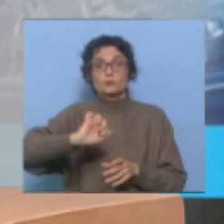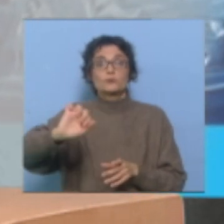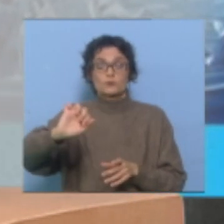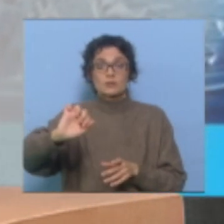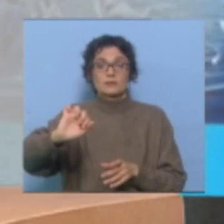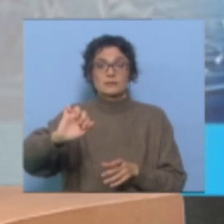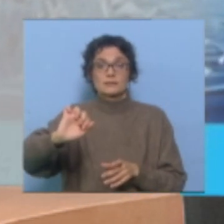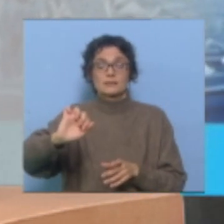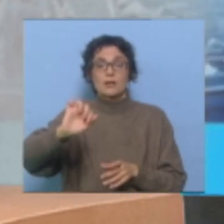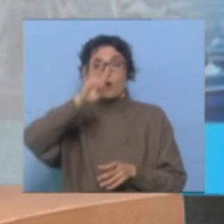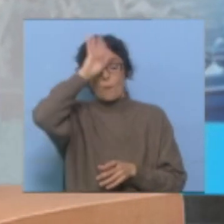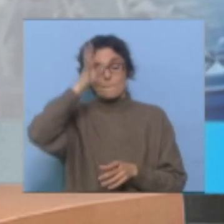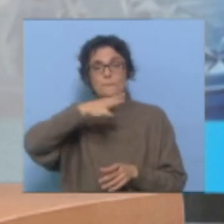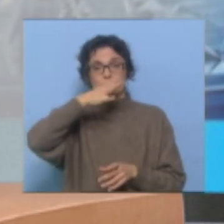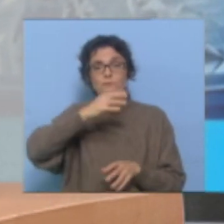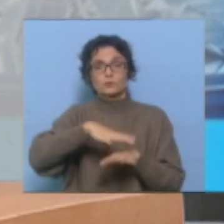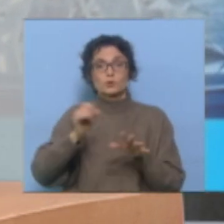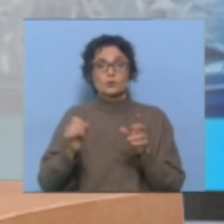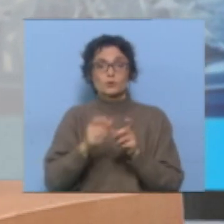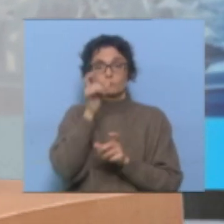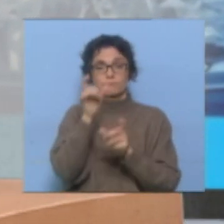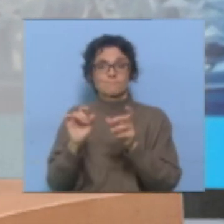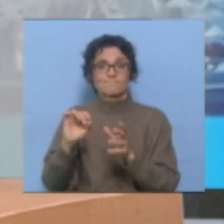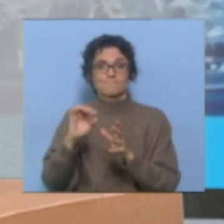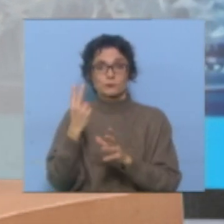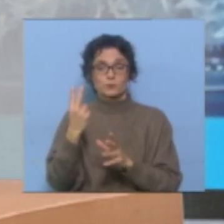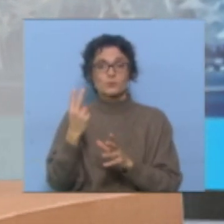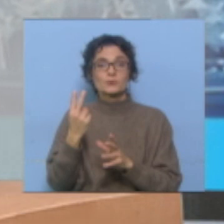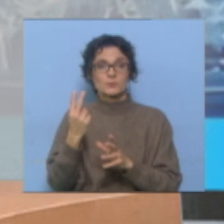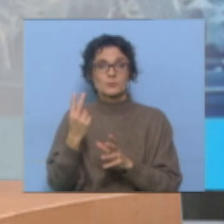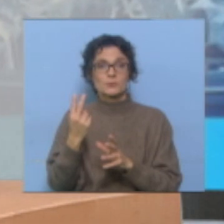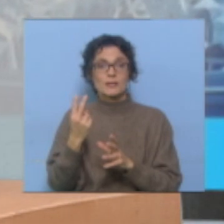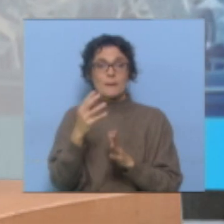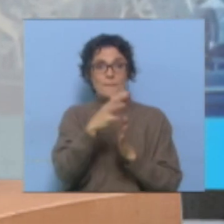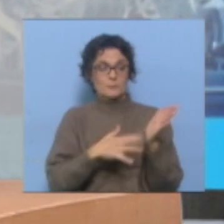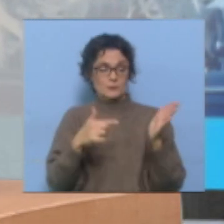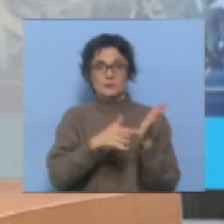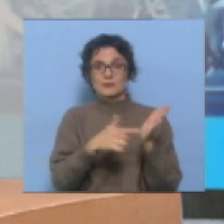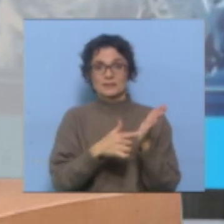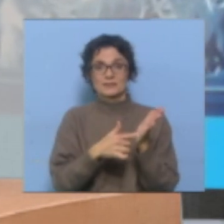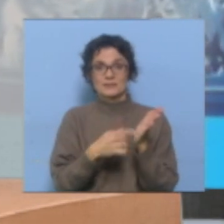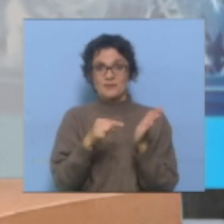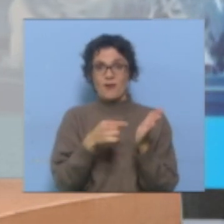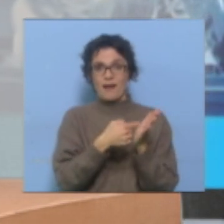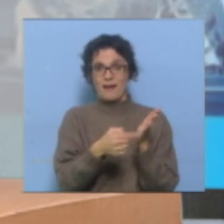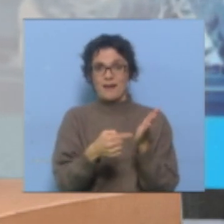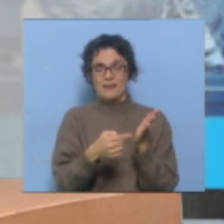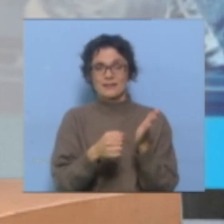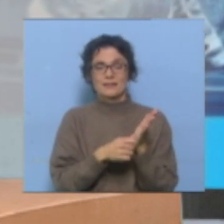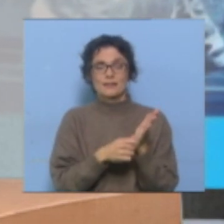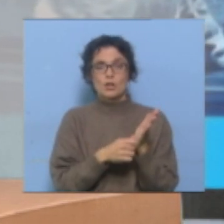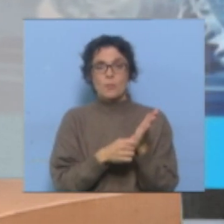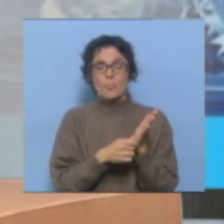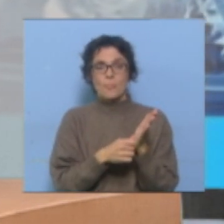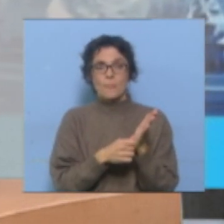final, de 2 imagens que diz que lhe ficaram na cabeça, que depois acabou por ficar no texto. Quem gravou, depois pôs no texto principal e está aí.